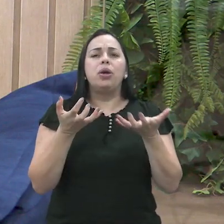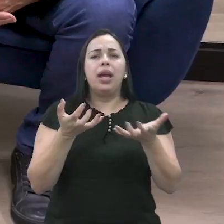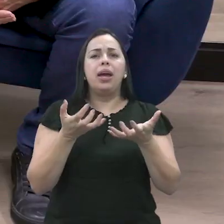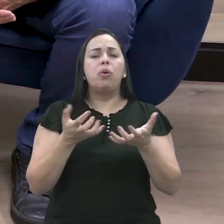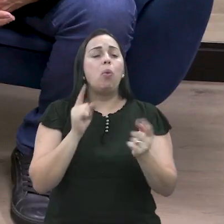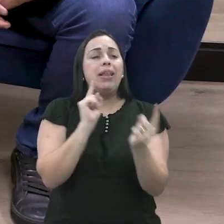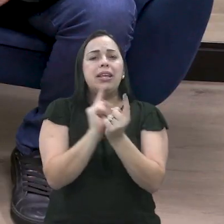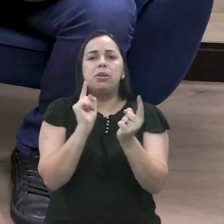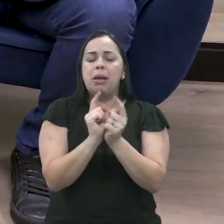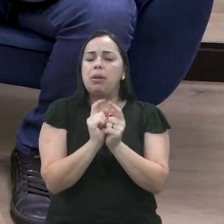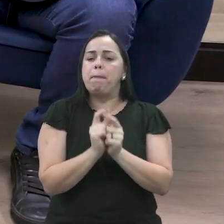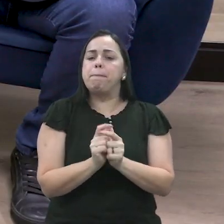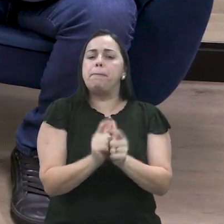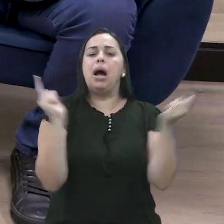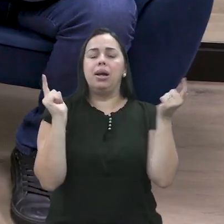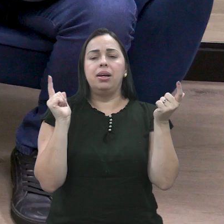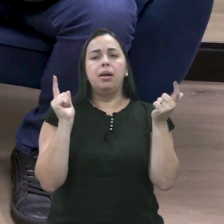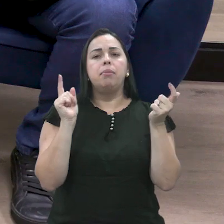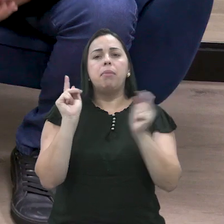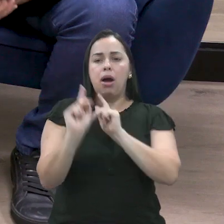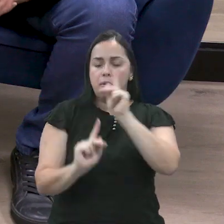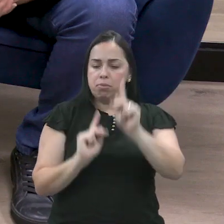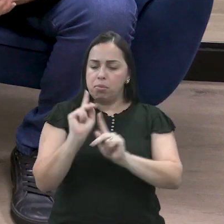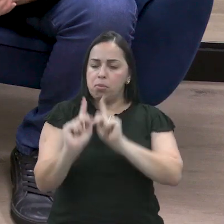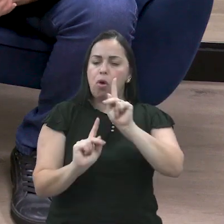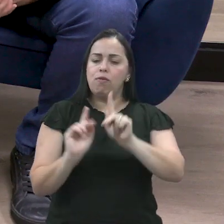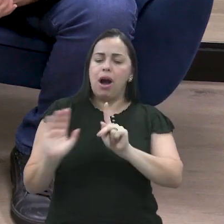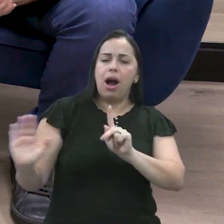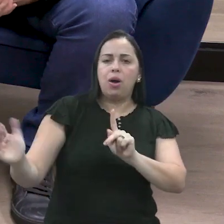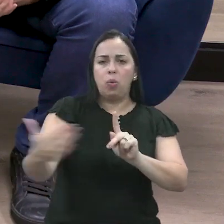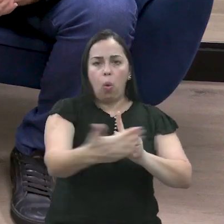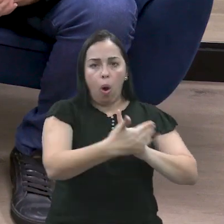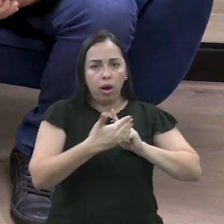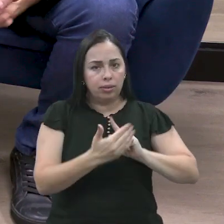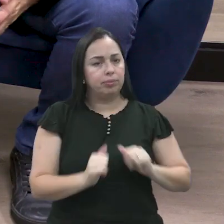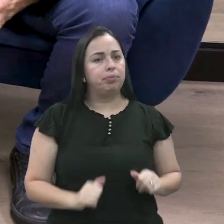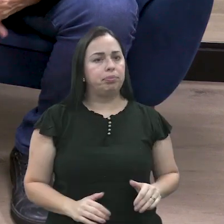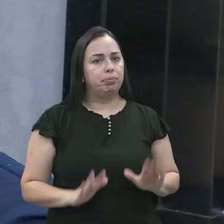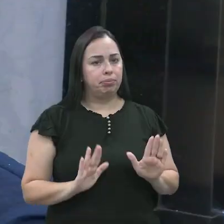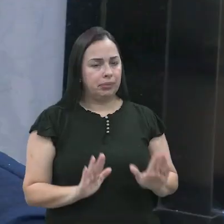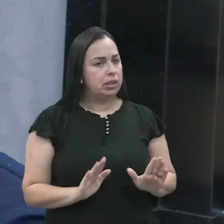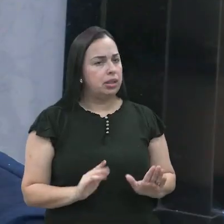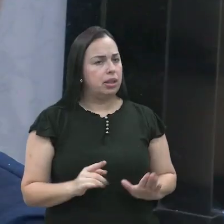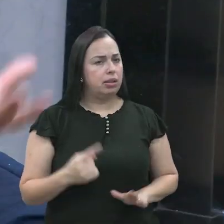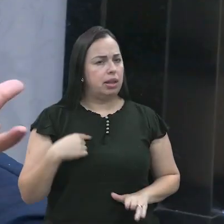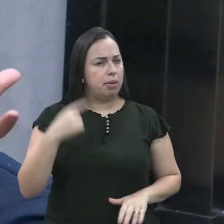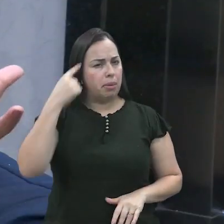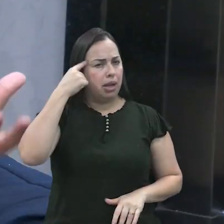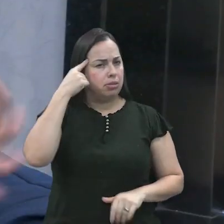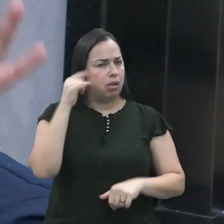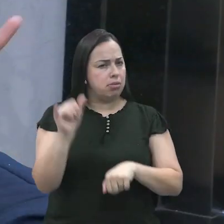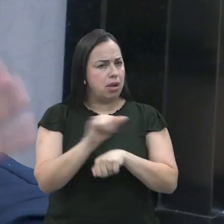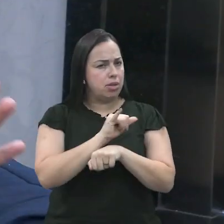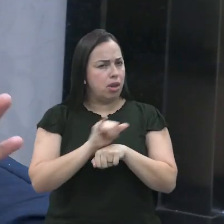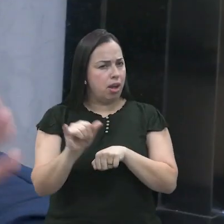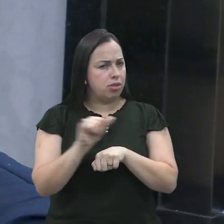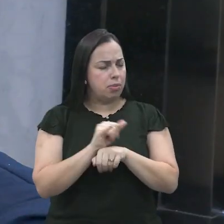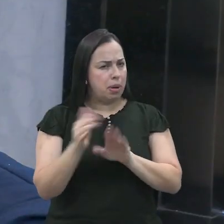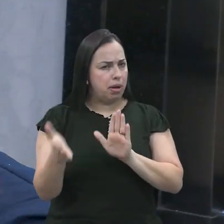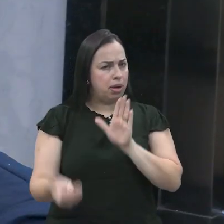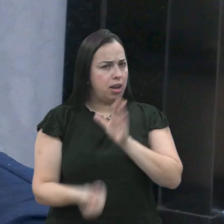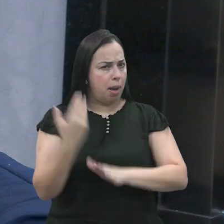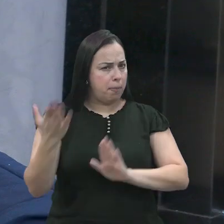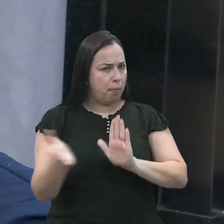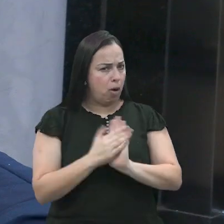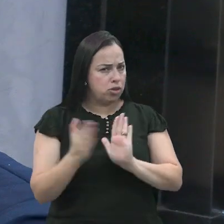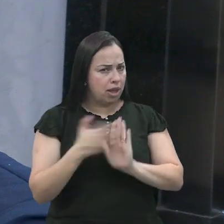Executivo, no sentido de ampliar esse atendimento para que a população seja melhor acolhida em São José. E já tem em mente algumas propostas para